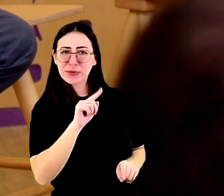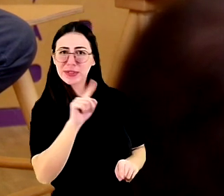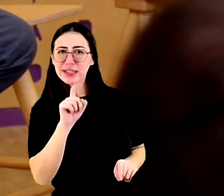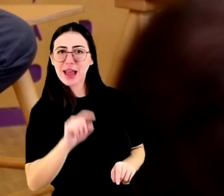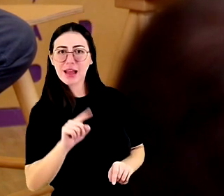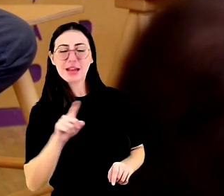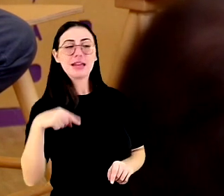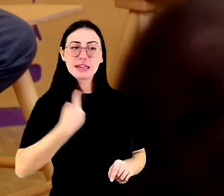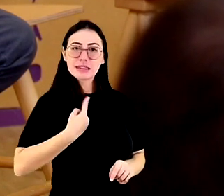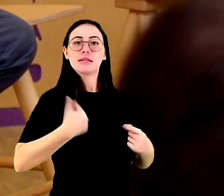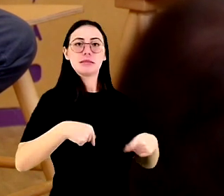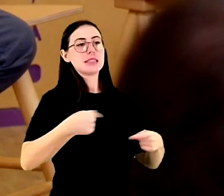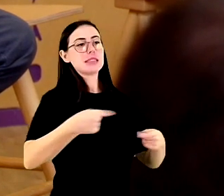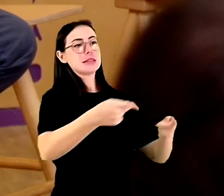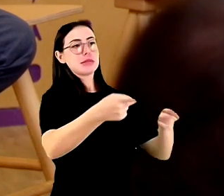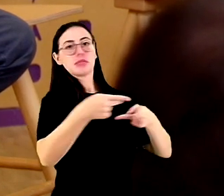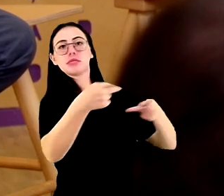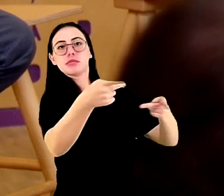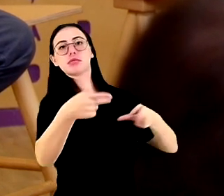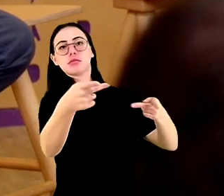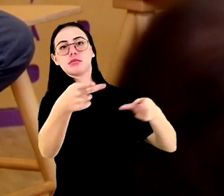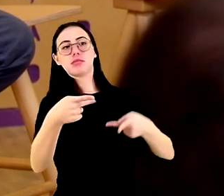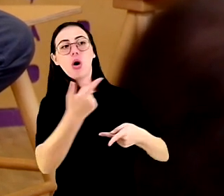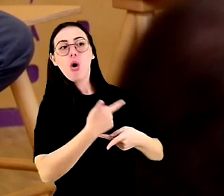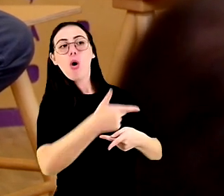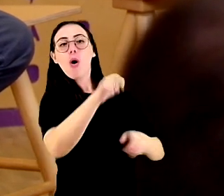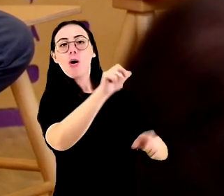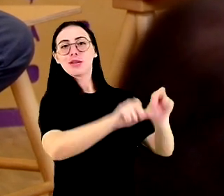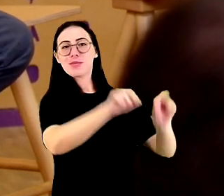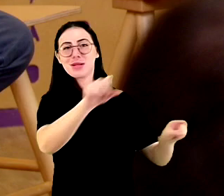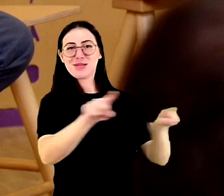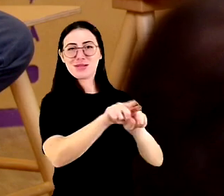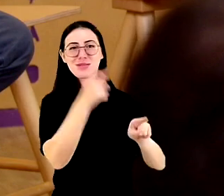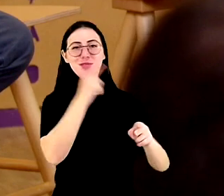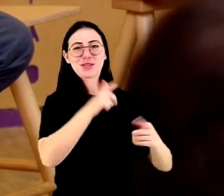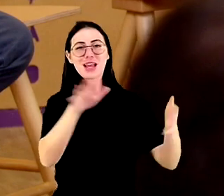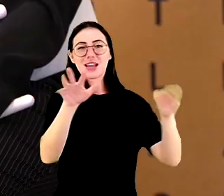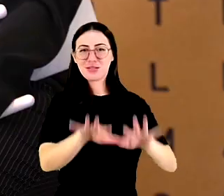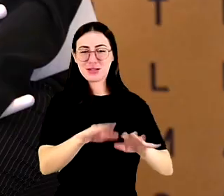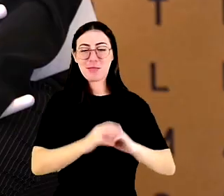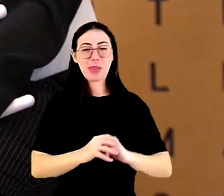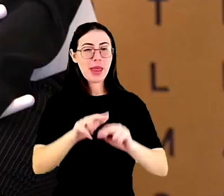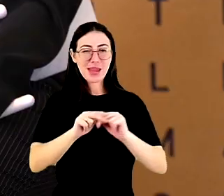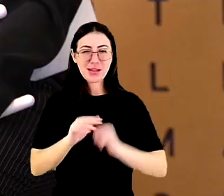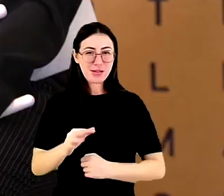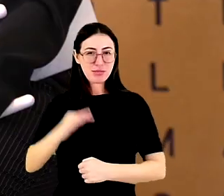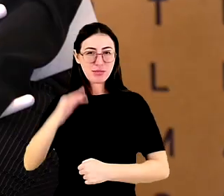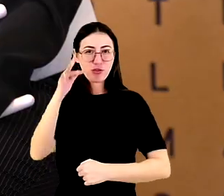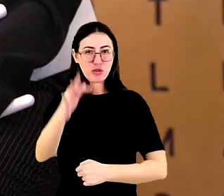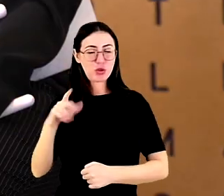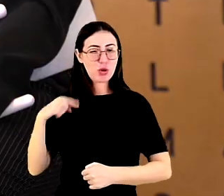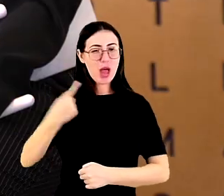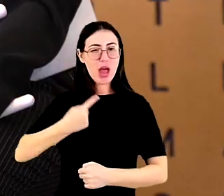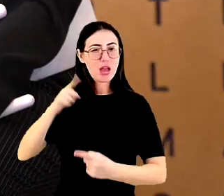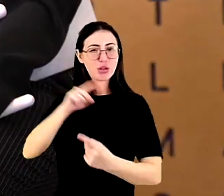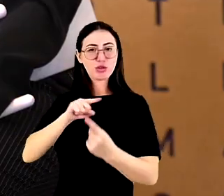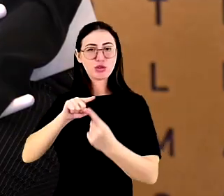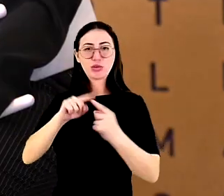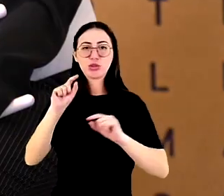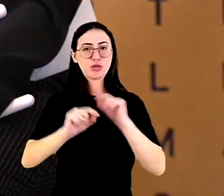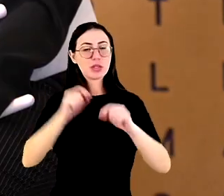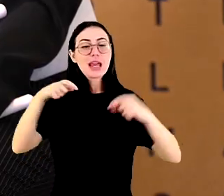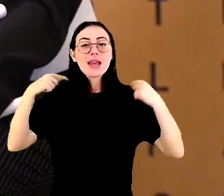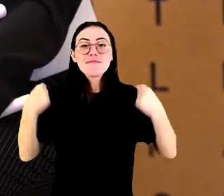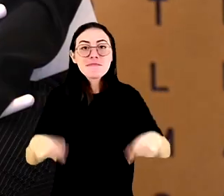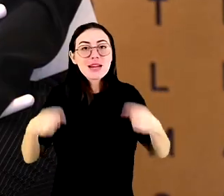essas vagas e aí a gente faz a inclusão. O que a gente vê para o futuro é que definitivamente vai ter que acontecer. Vai